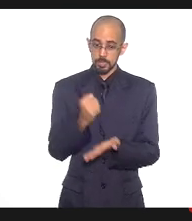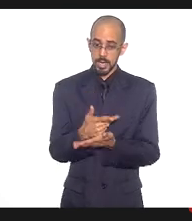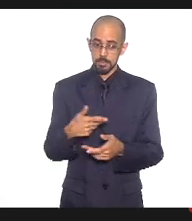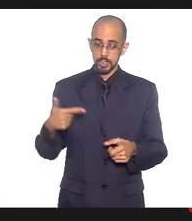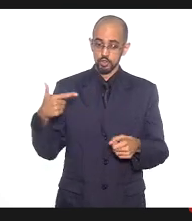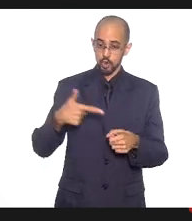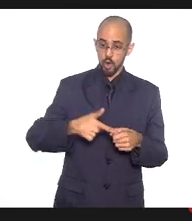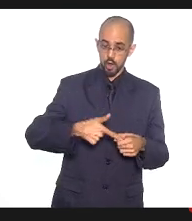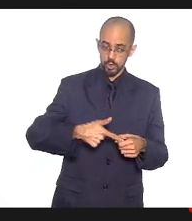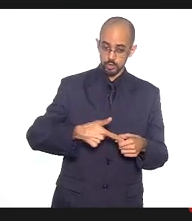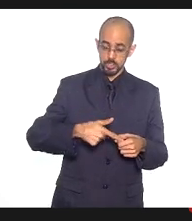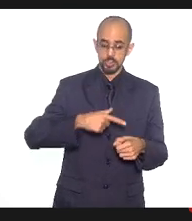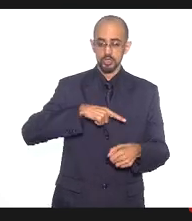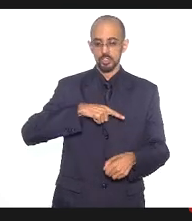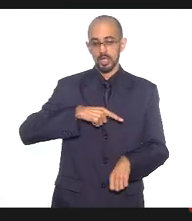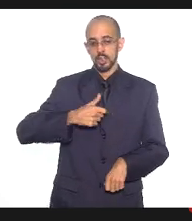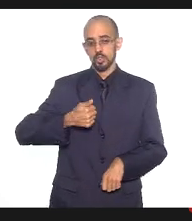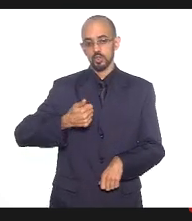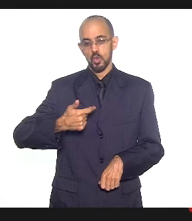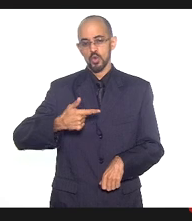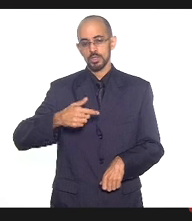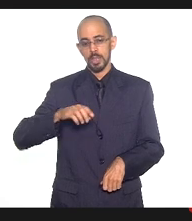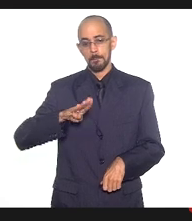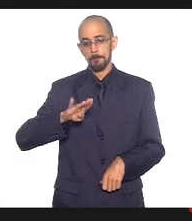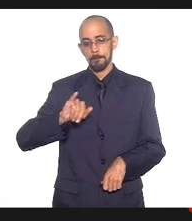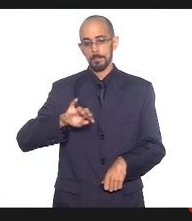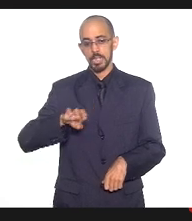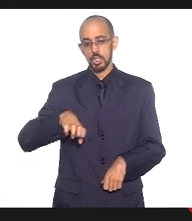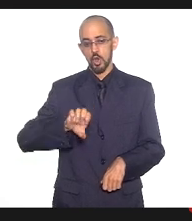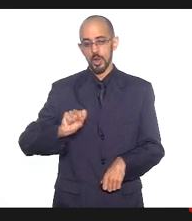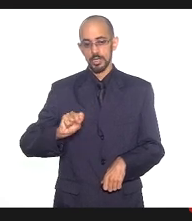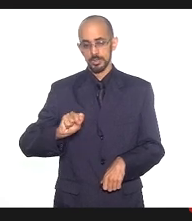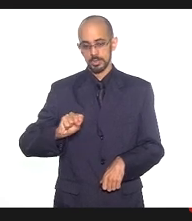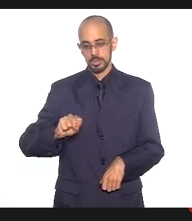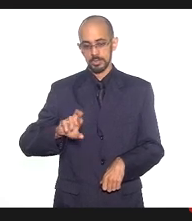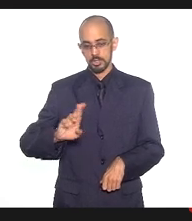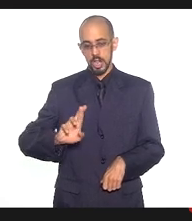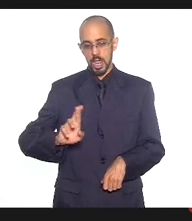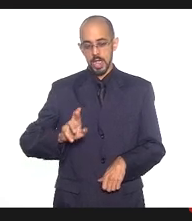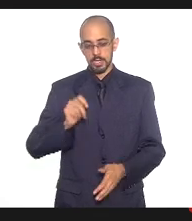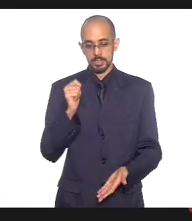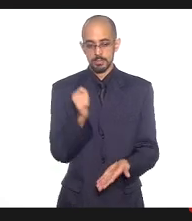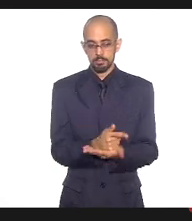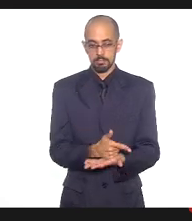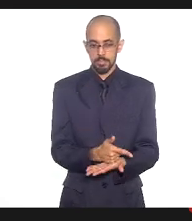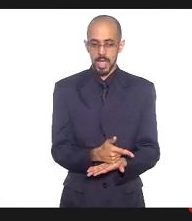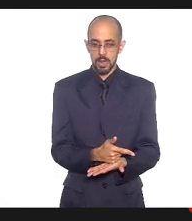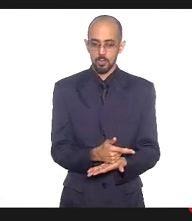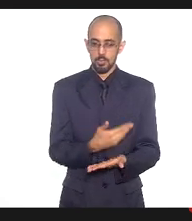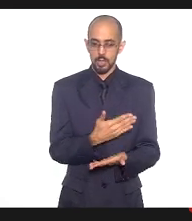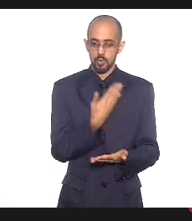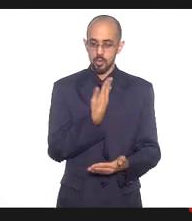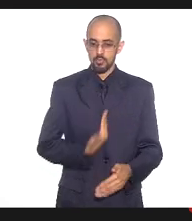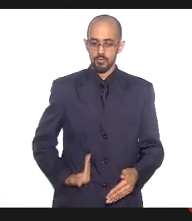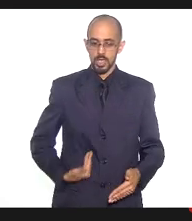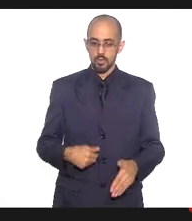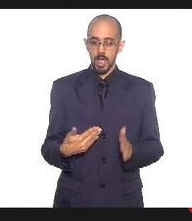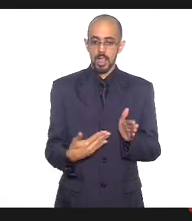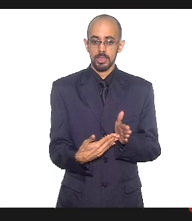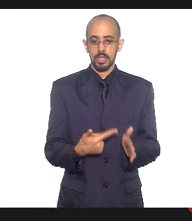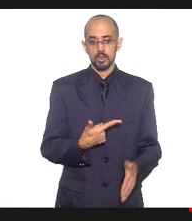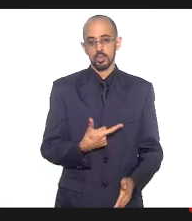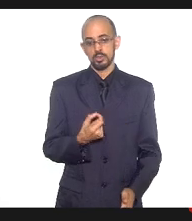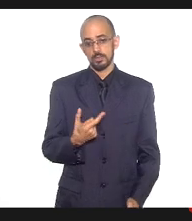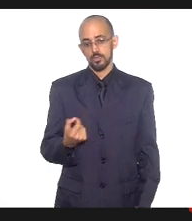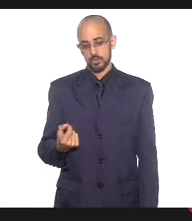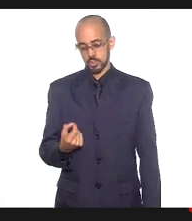de 12 bilhões de reais pagos, recolhidos aos cofres públicos até a data base de 2020. Chama a